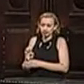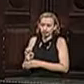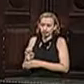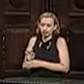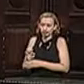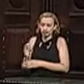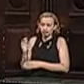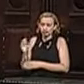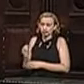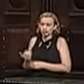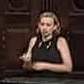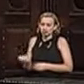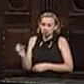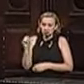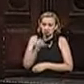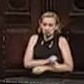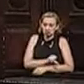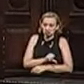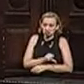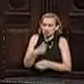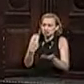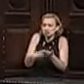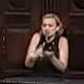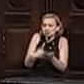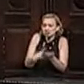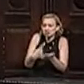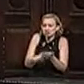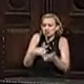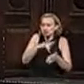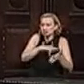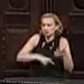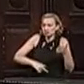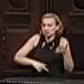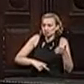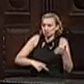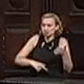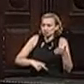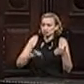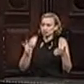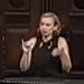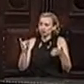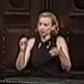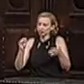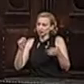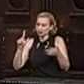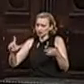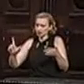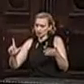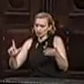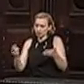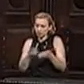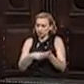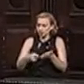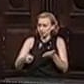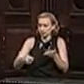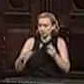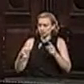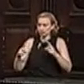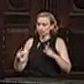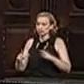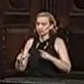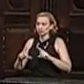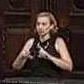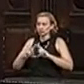nu. O acordo de recuperação fiscal assinado com Brasília não serviu para equilibrar o Estado, para nada.